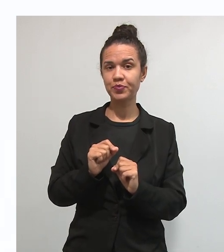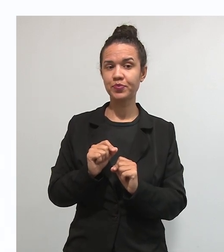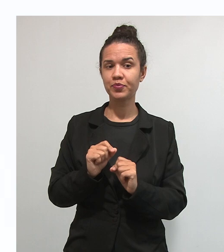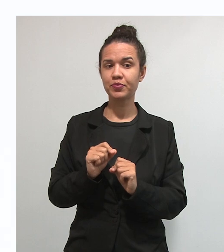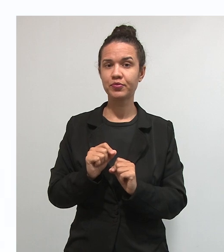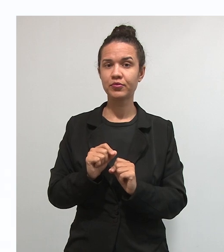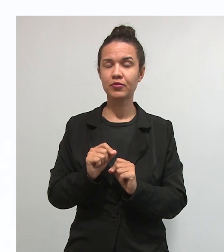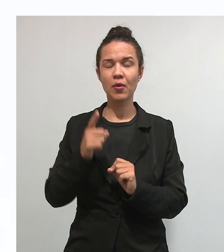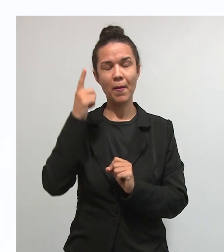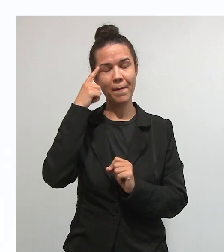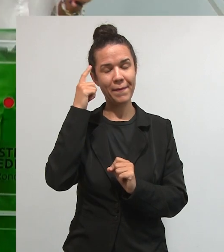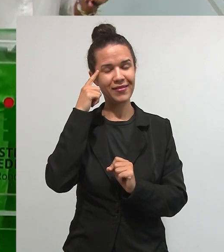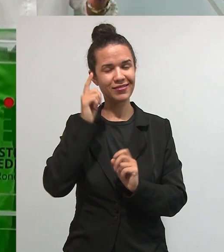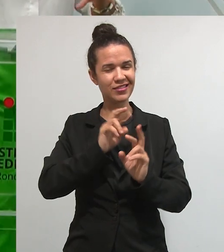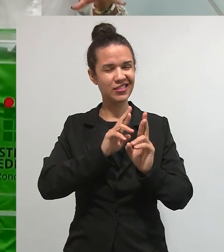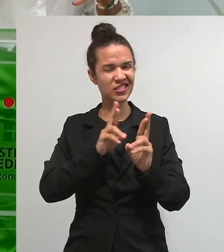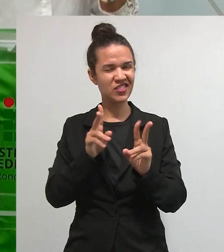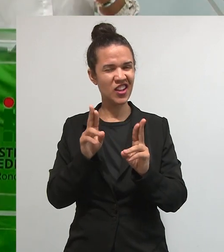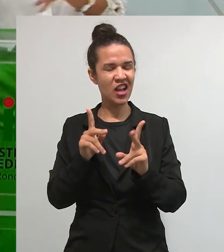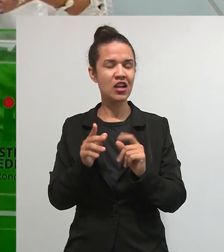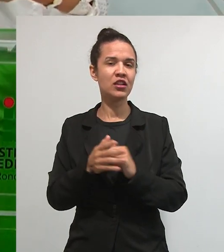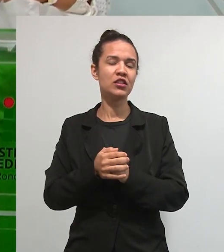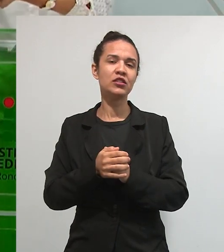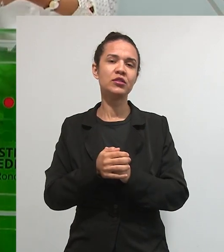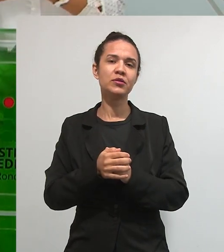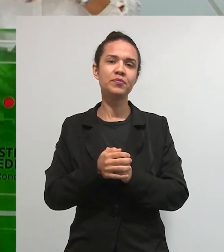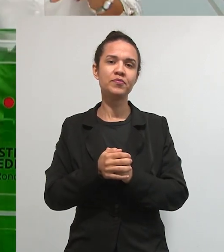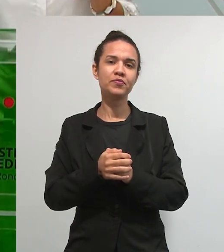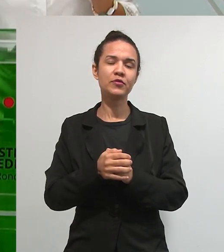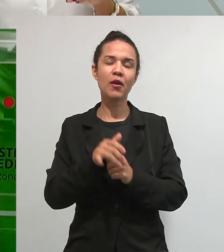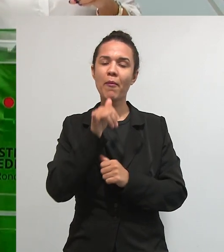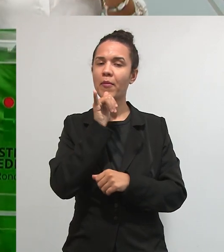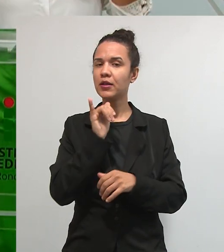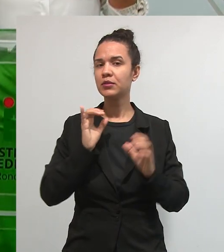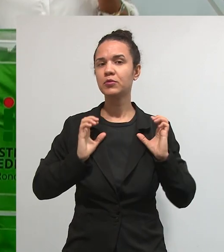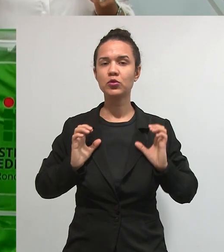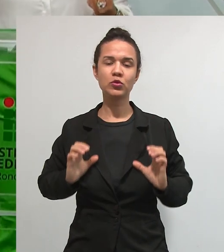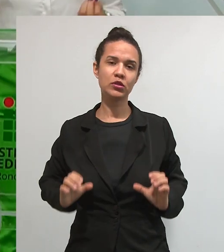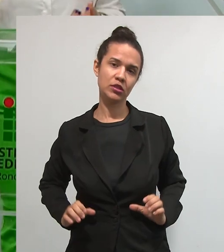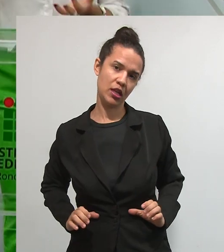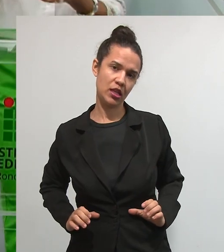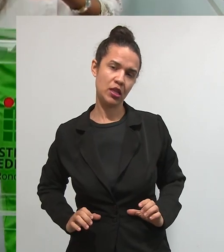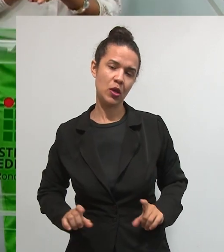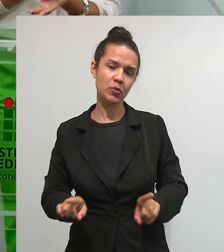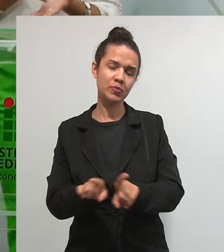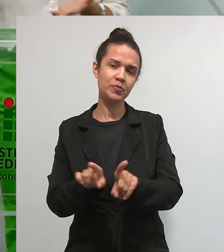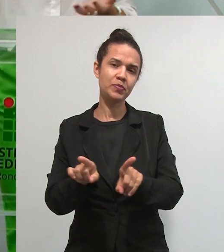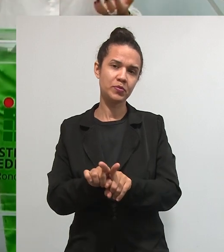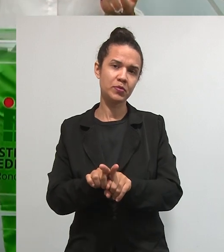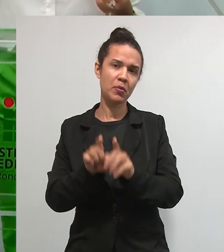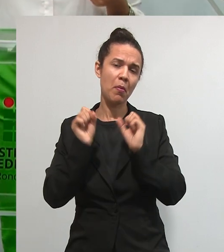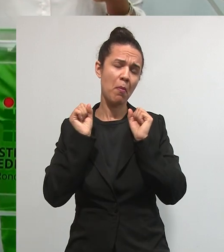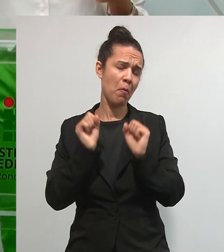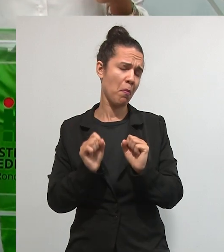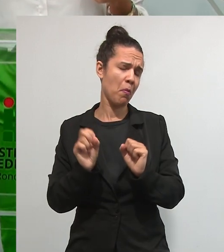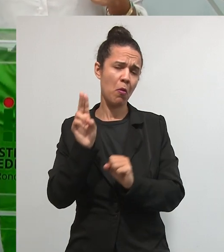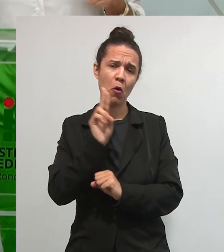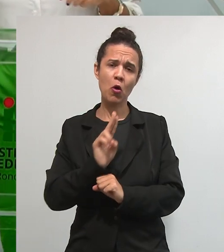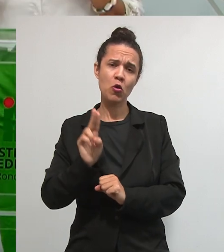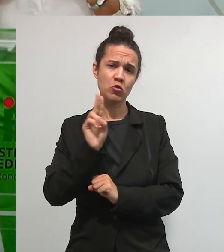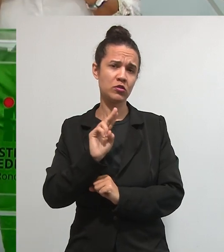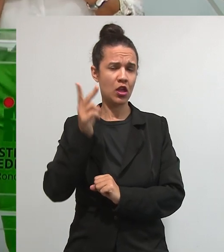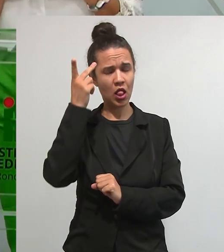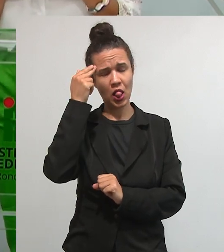você pensar por outro lado, lá como o cidadão também, né, poderá utilizar essas informações